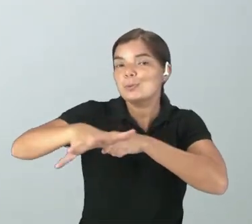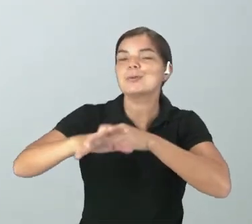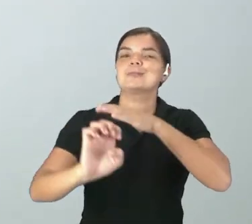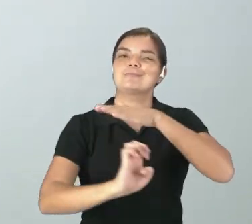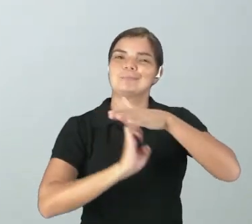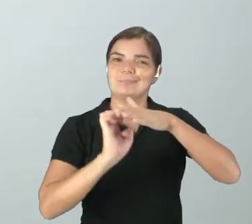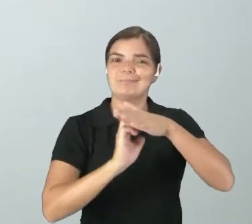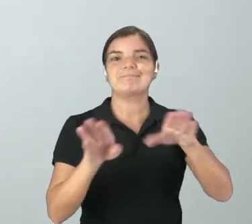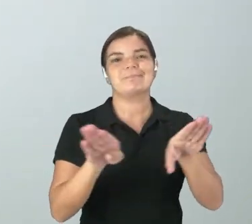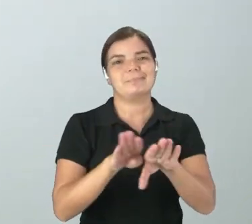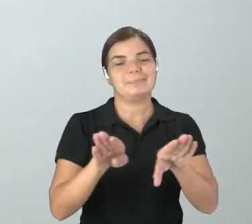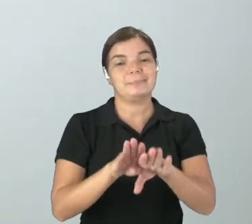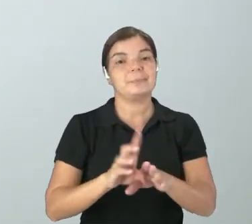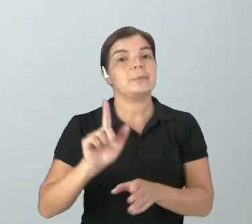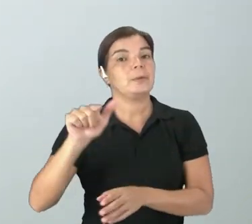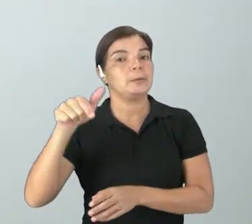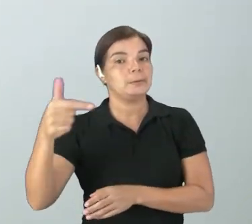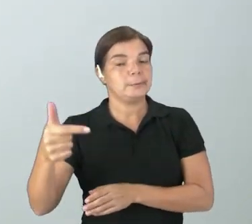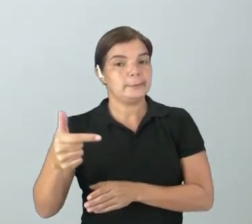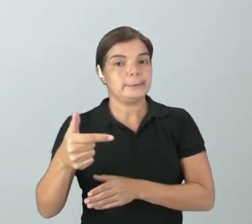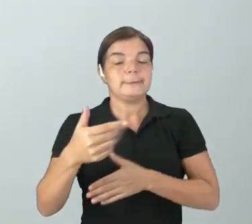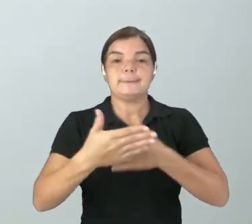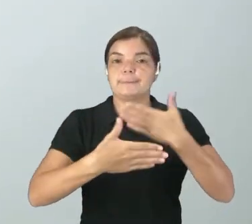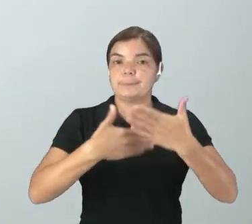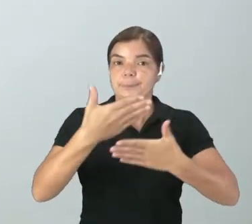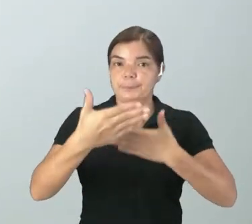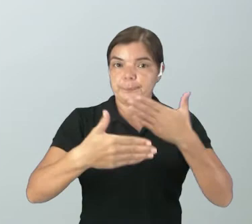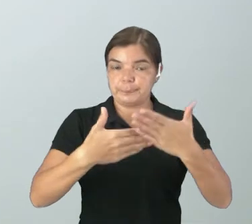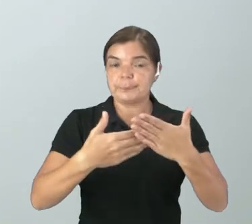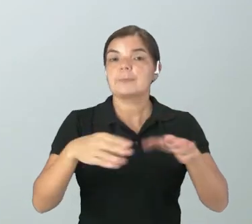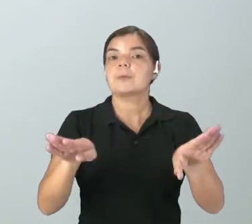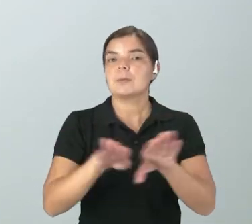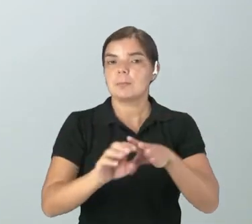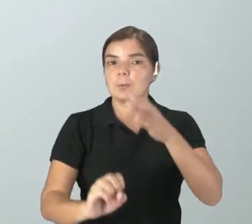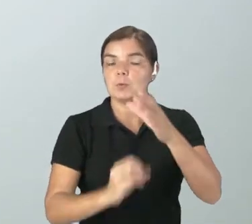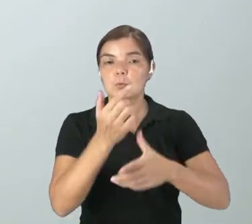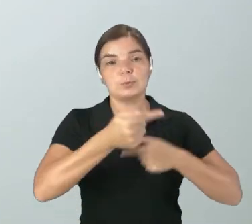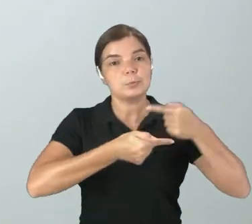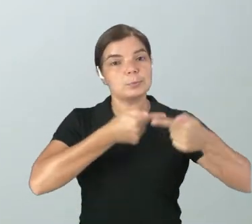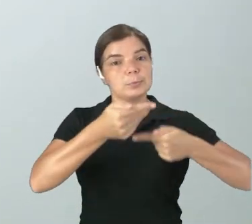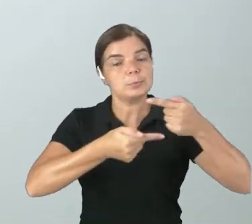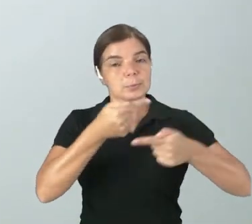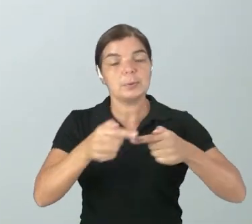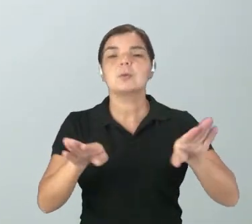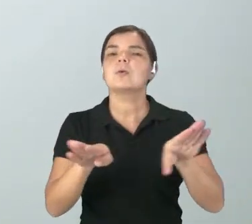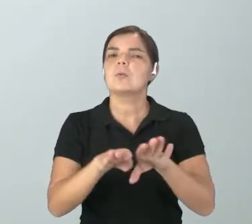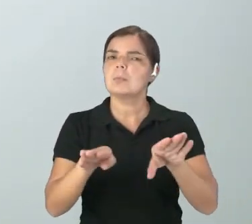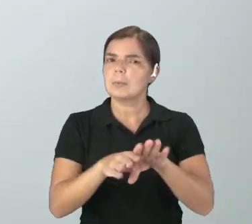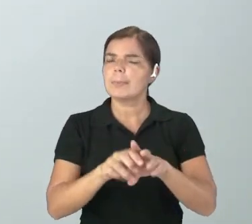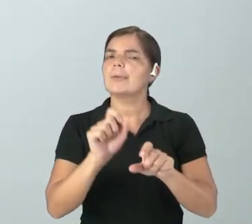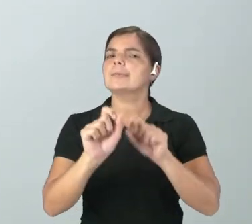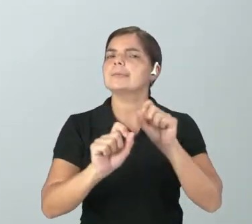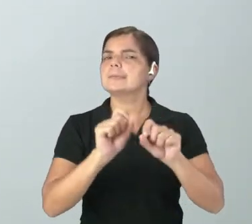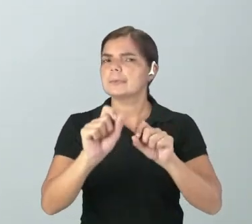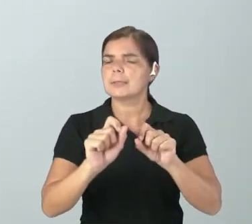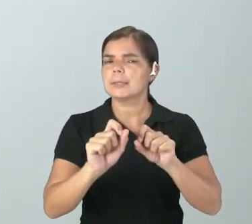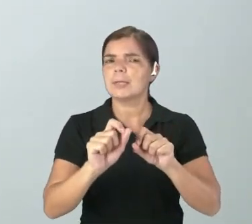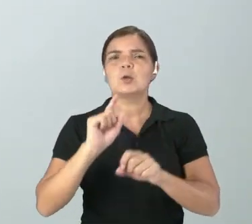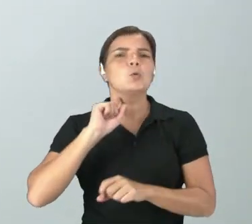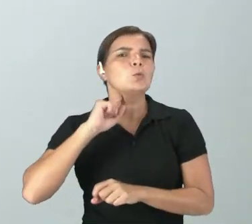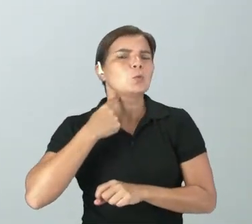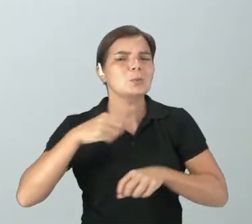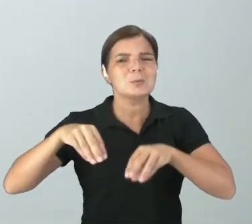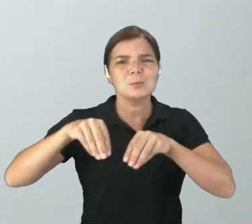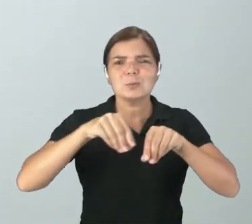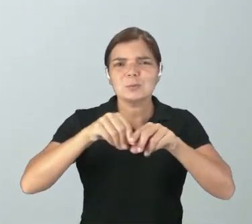os seus negócios. Então, tem tudo isso. Além desse processo de retirada da matéria-prima, a natureza vai sofrer também com a